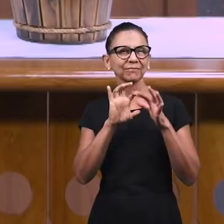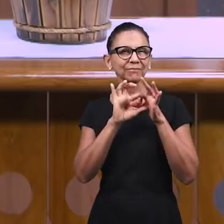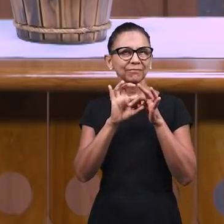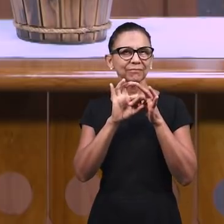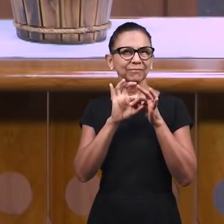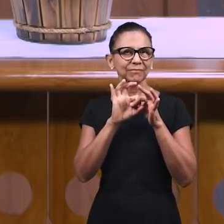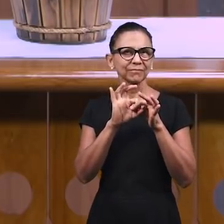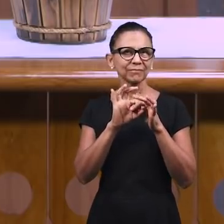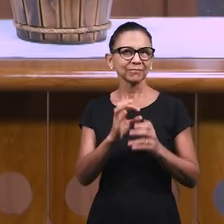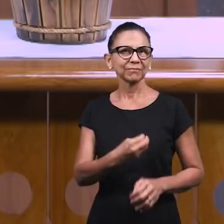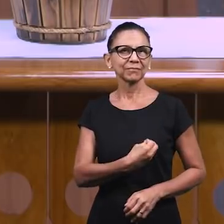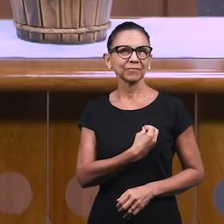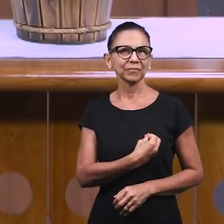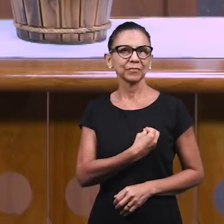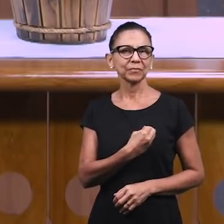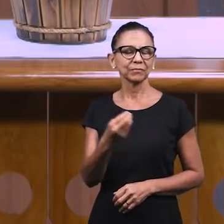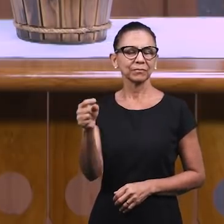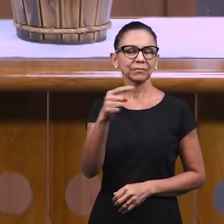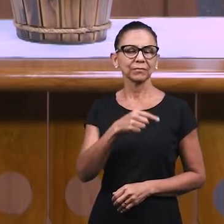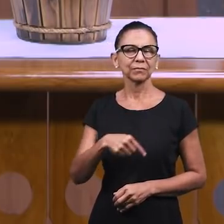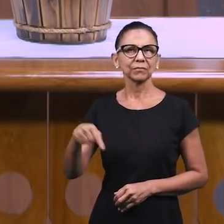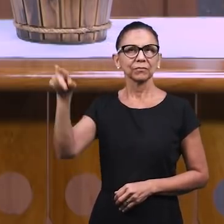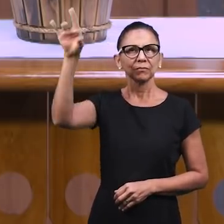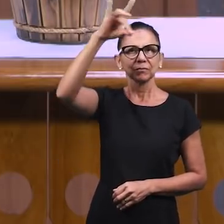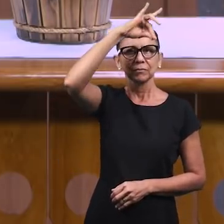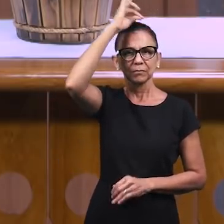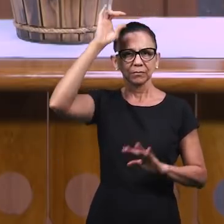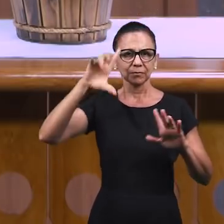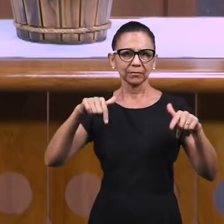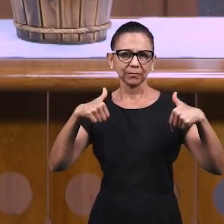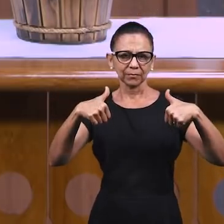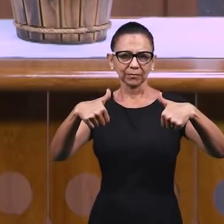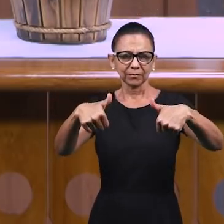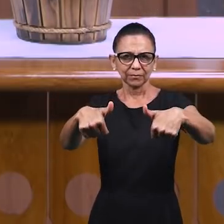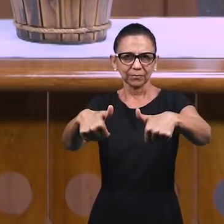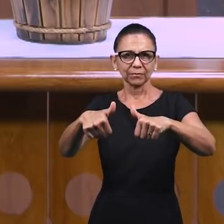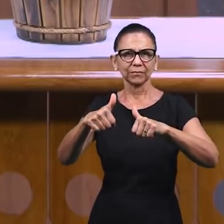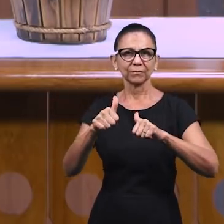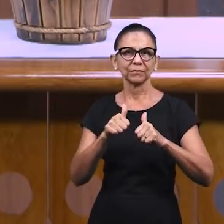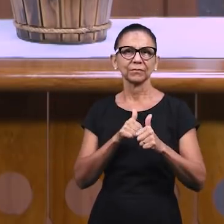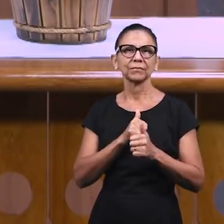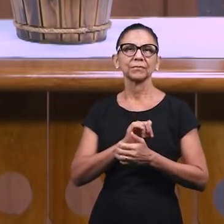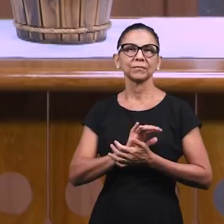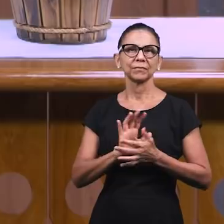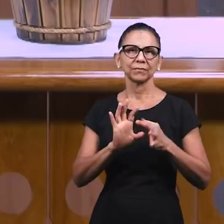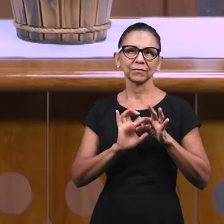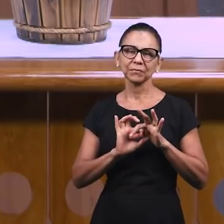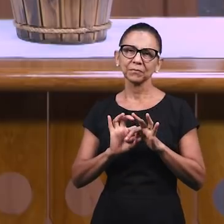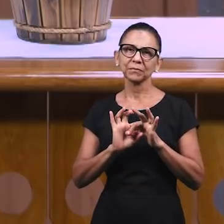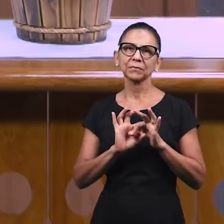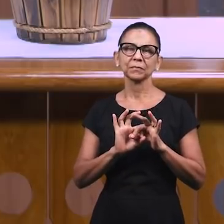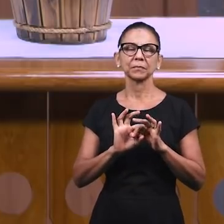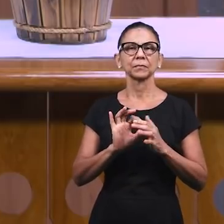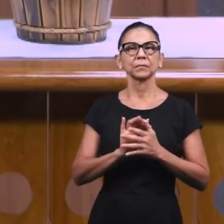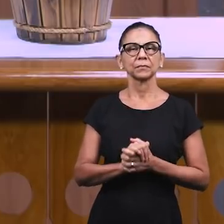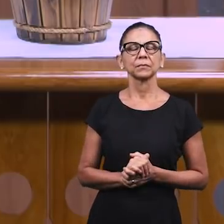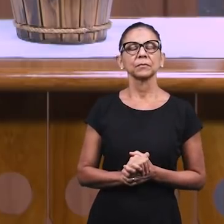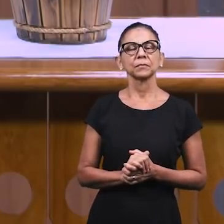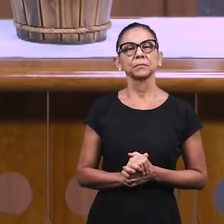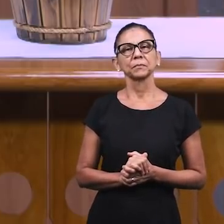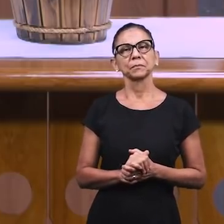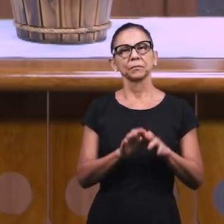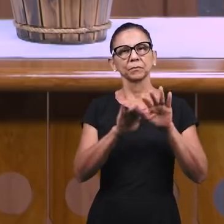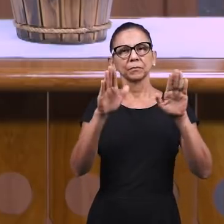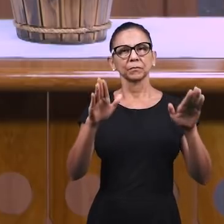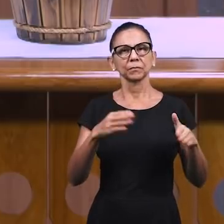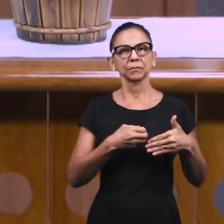desse momento, Senhor, que sejam envolvidos pela ação do Teu Espírito no seu dia a dia. Recebe no Teu altar esta reunião, esse momento,